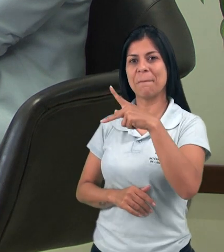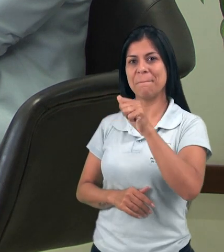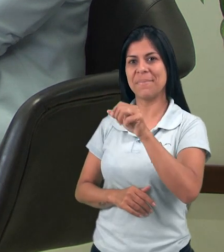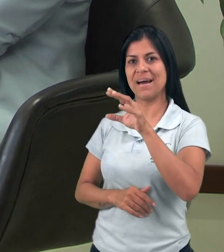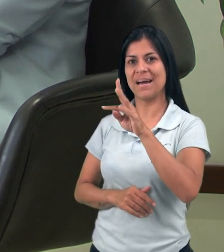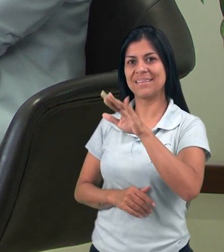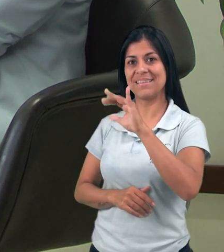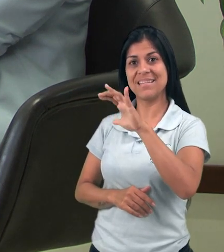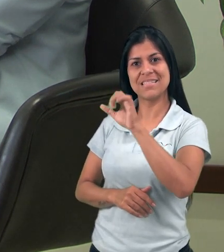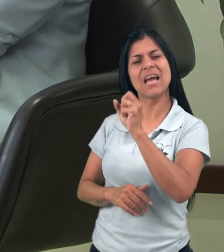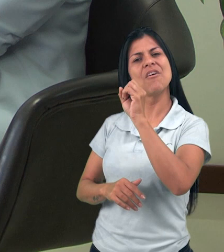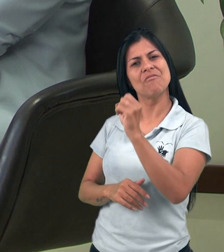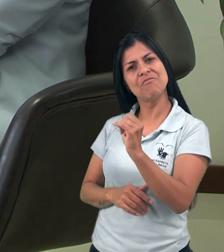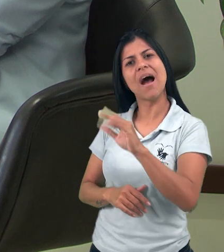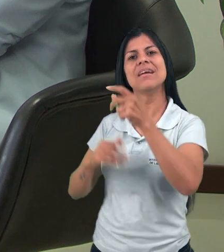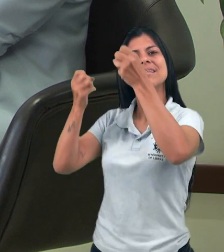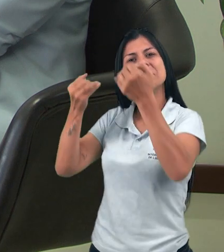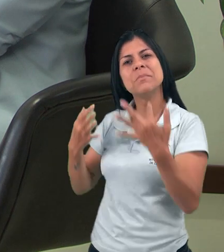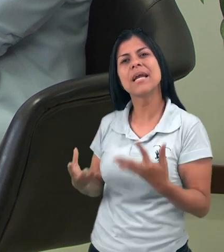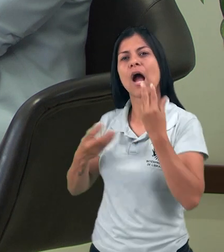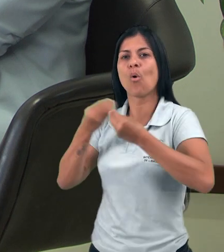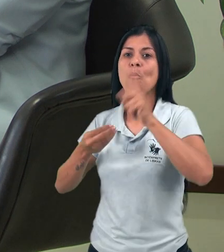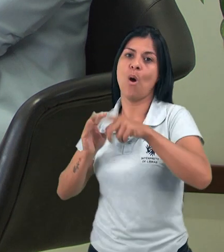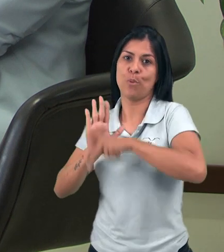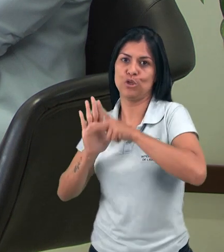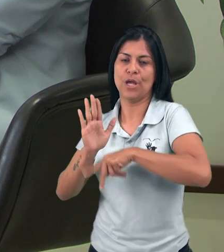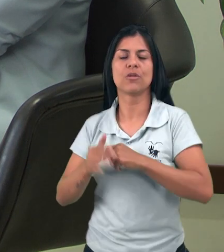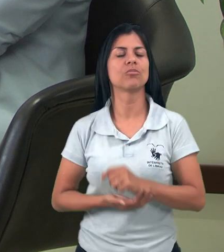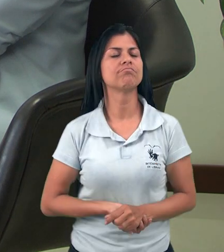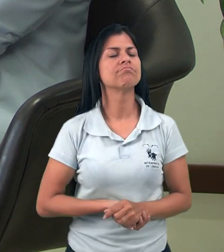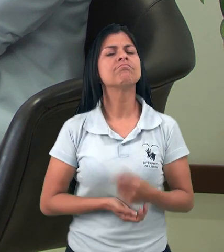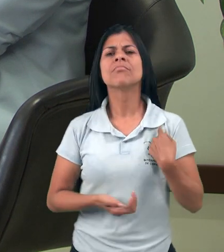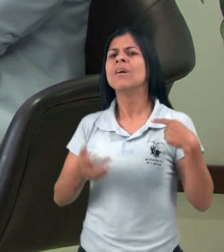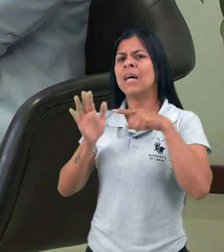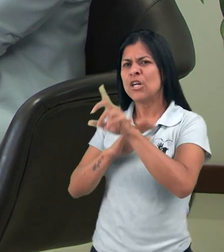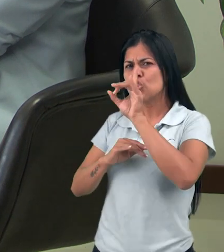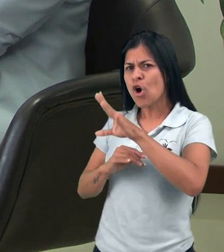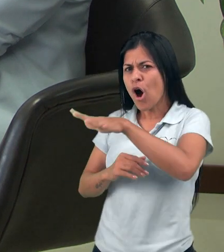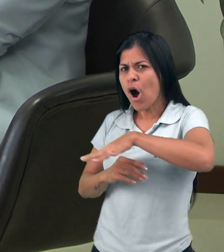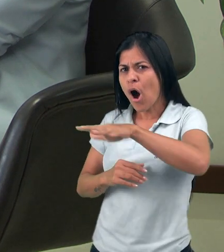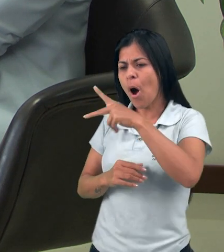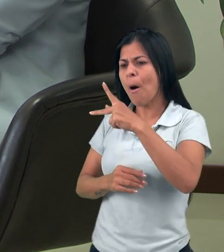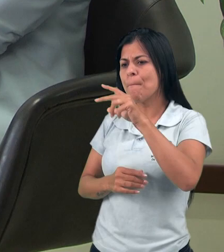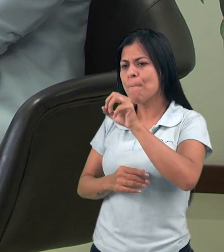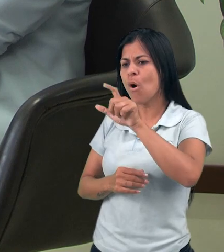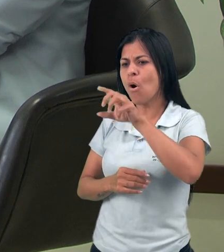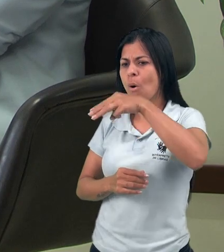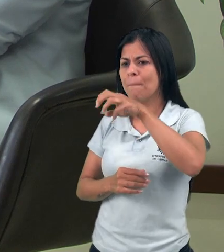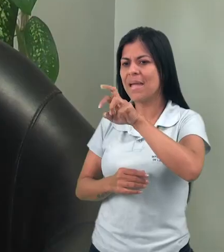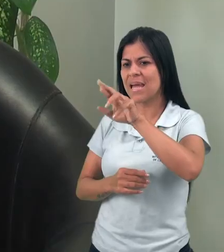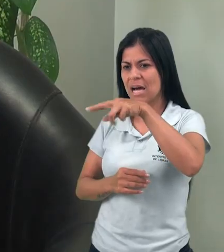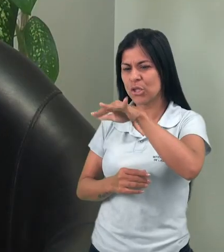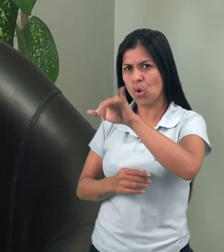Frasson, que vai contar outros detalhes para a gente dessa iniciativa. Professora, é um programa só para pomeranos?